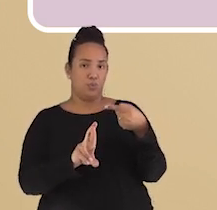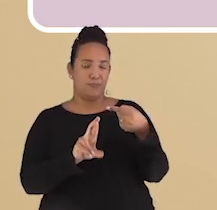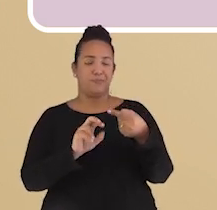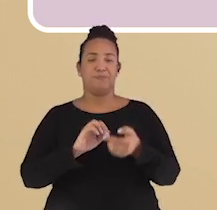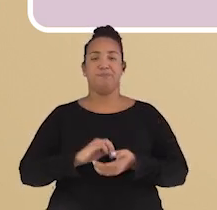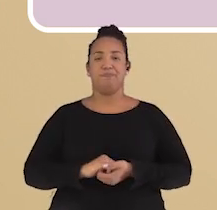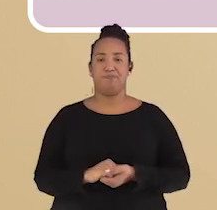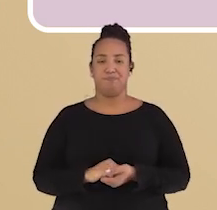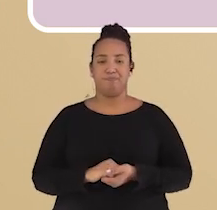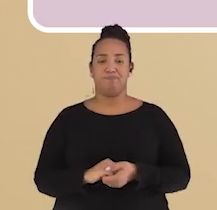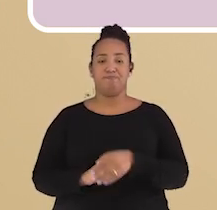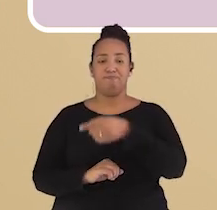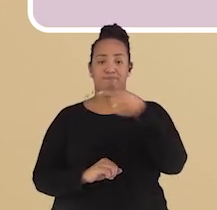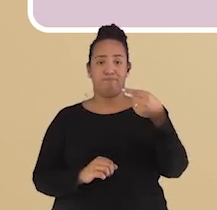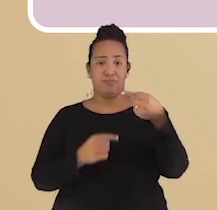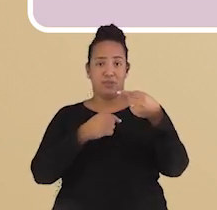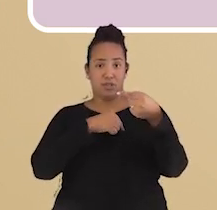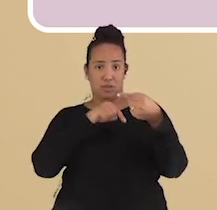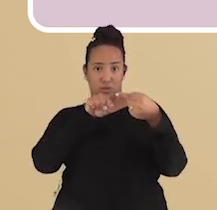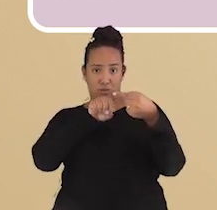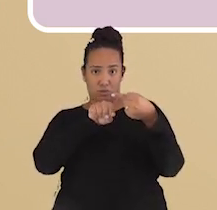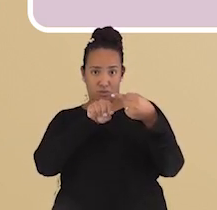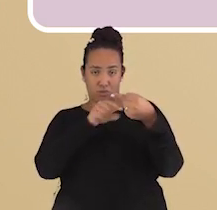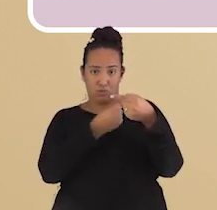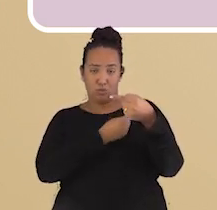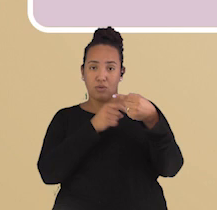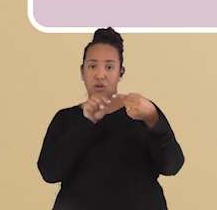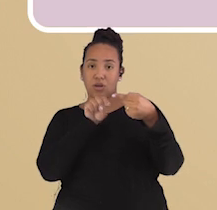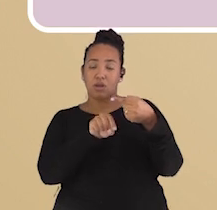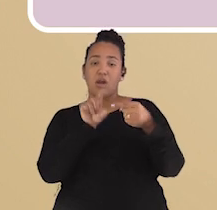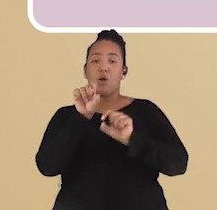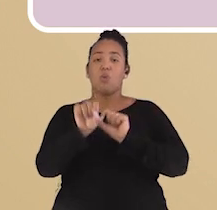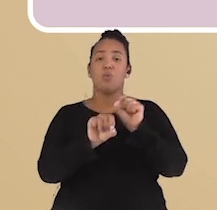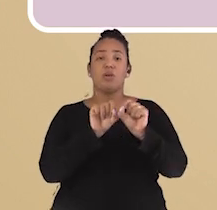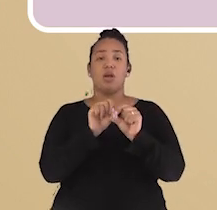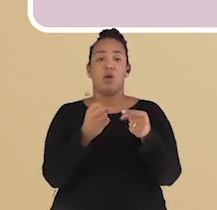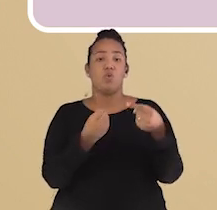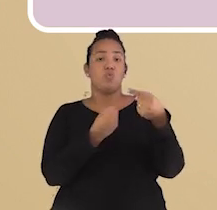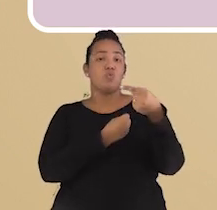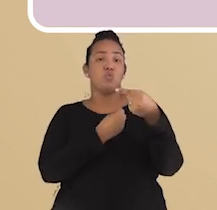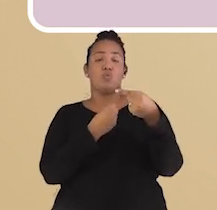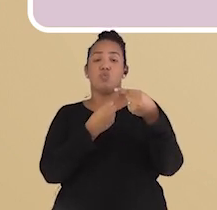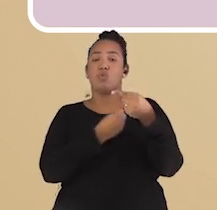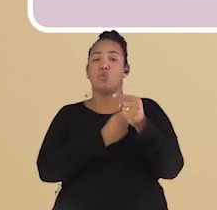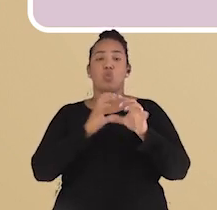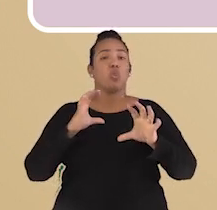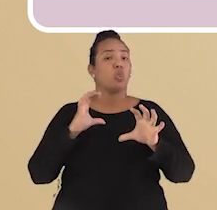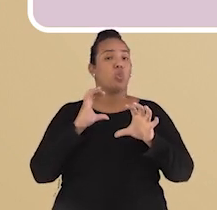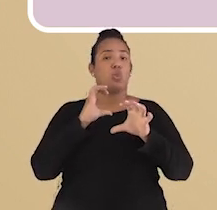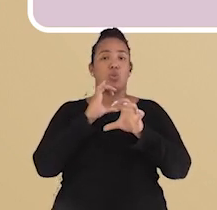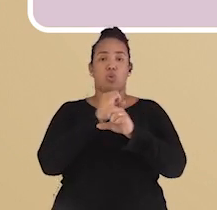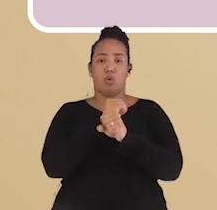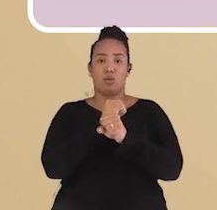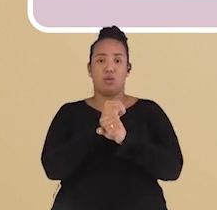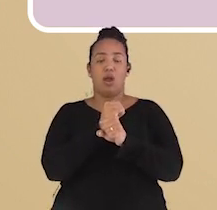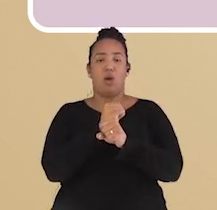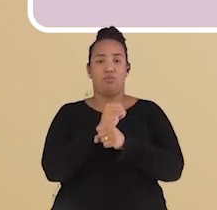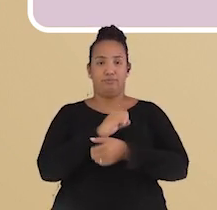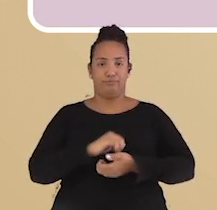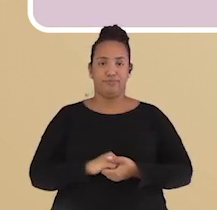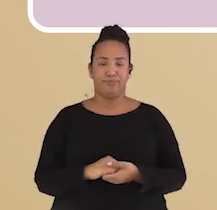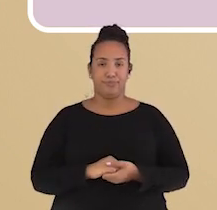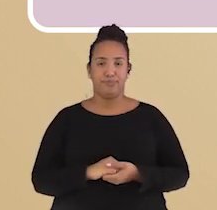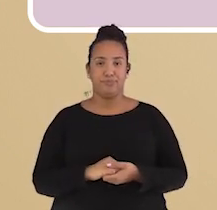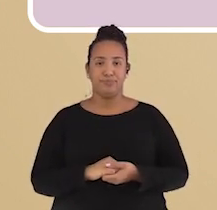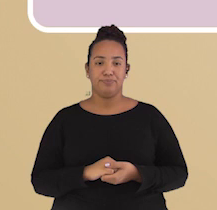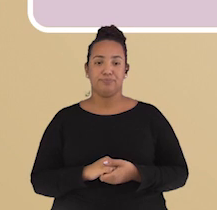O denominador é um termo da fração que indica o número de partes em que o inteiro será dividido.